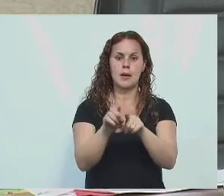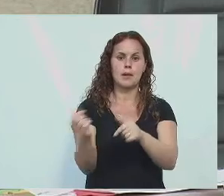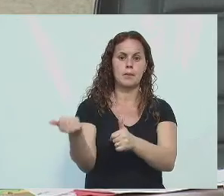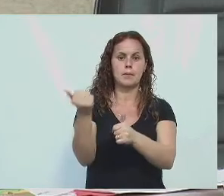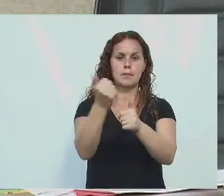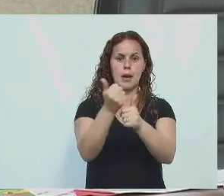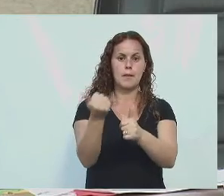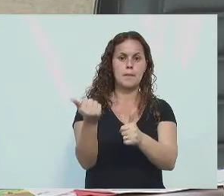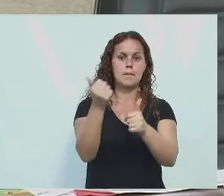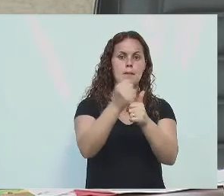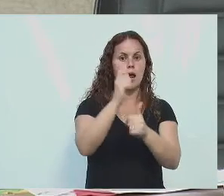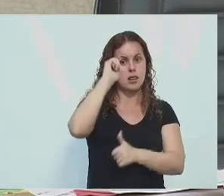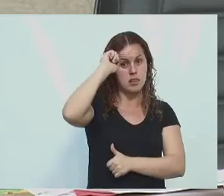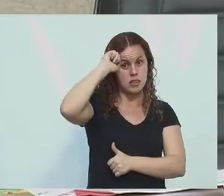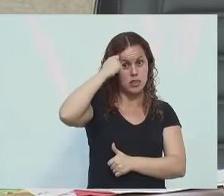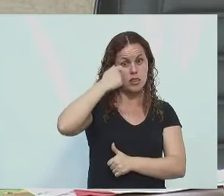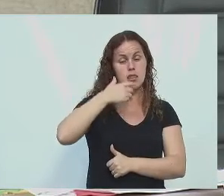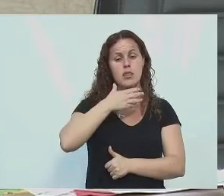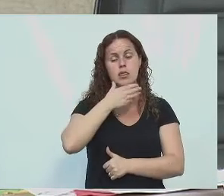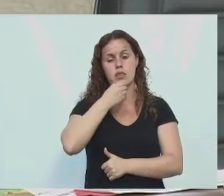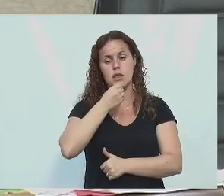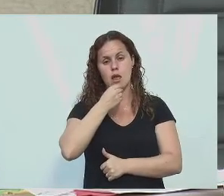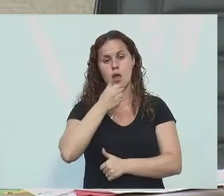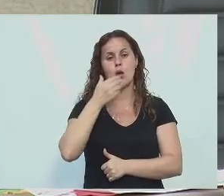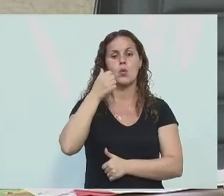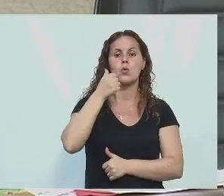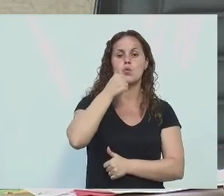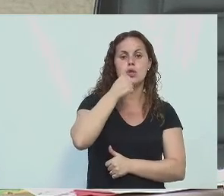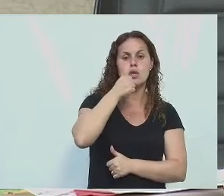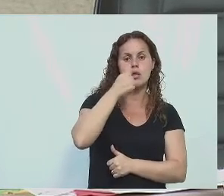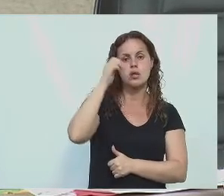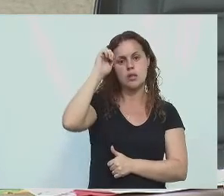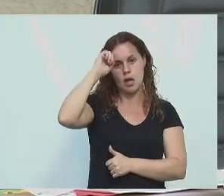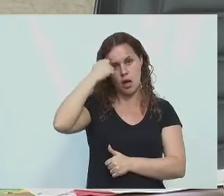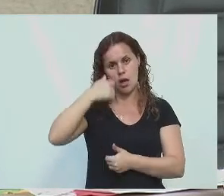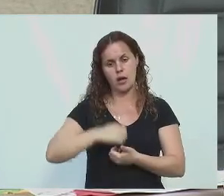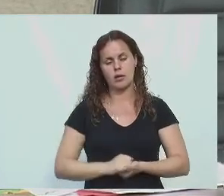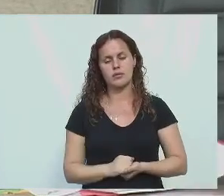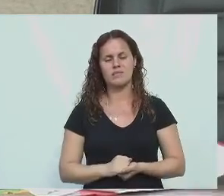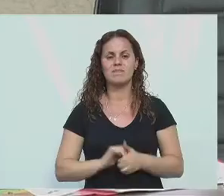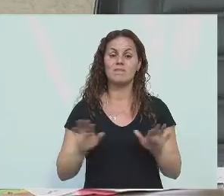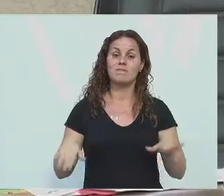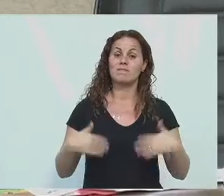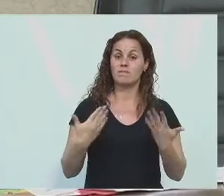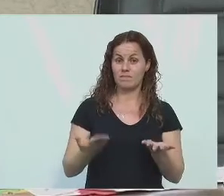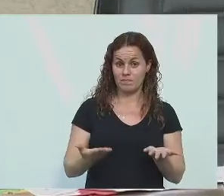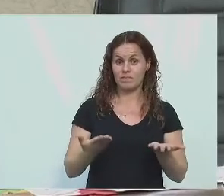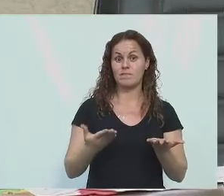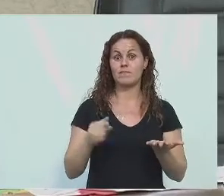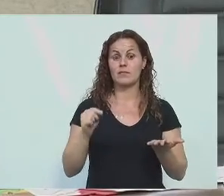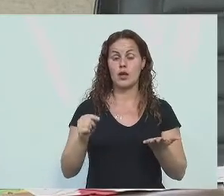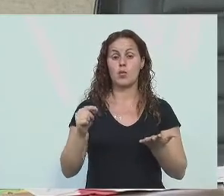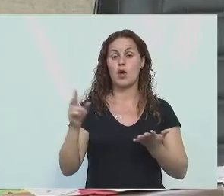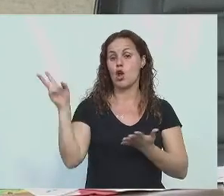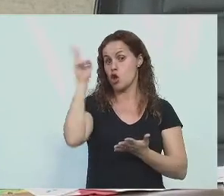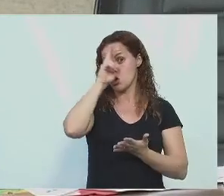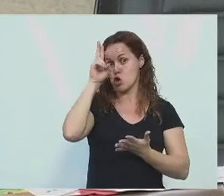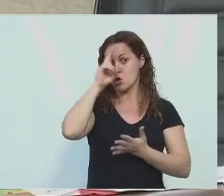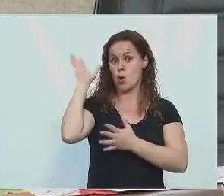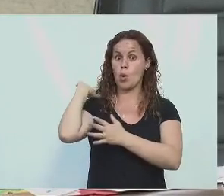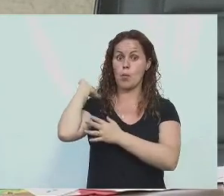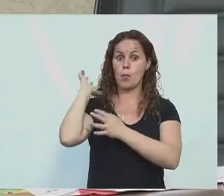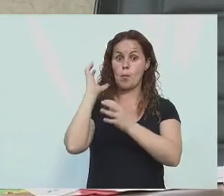ocupadas por negros e negras. Isso é uma questão de dívida histórica com o